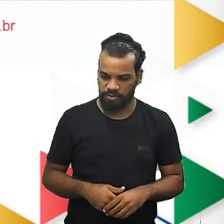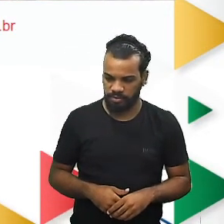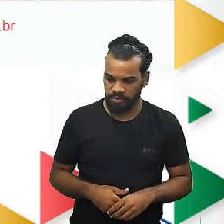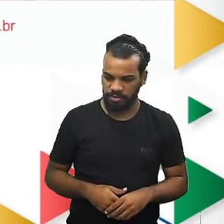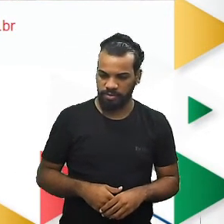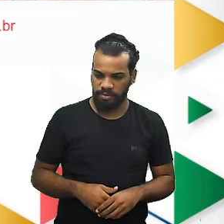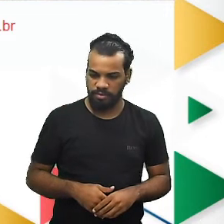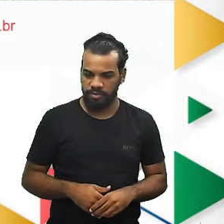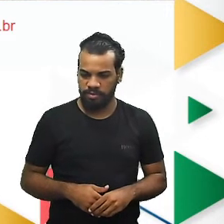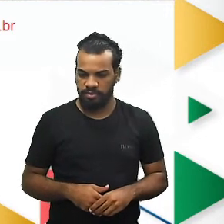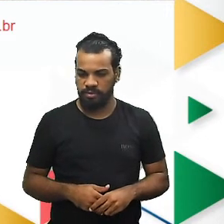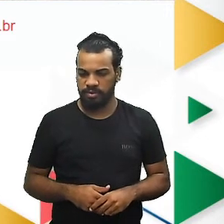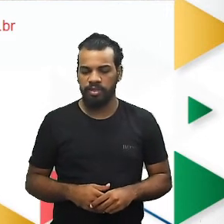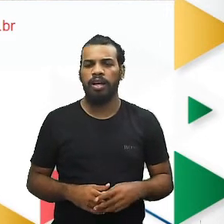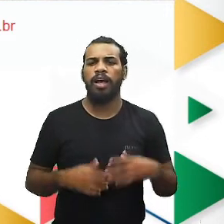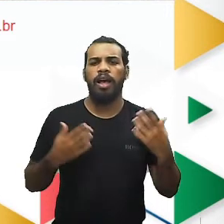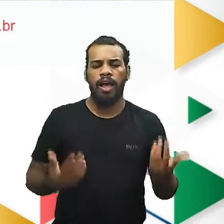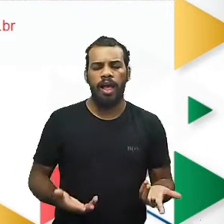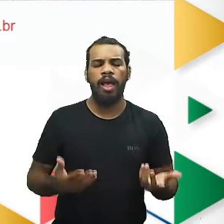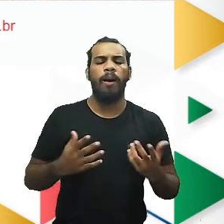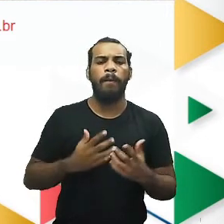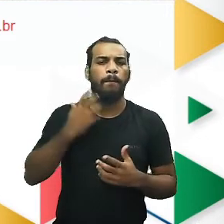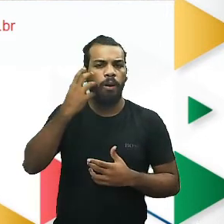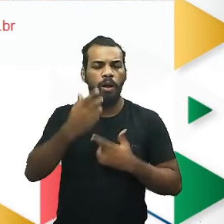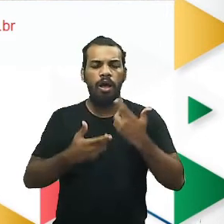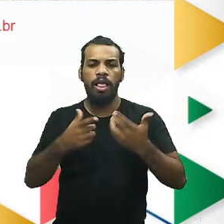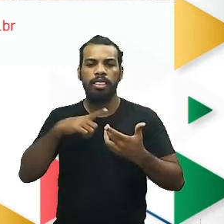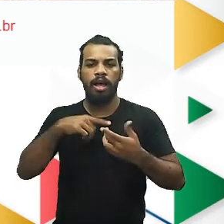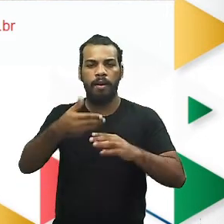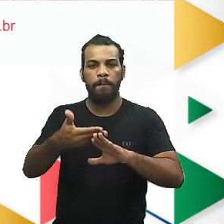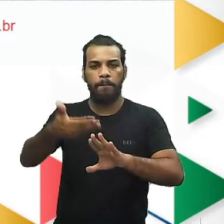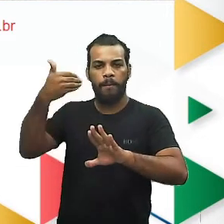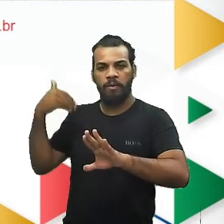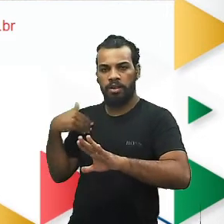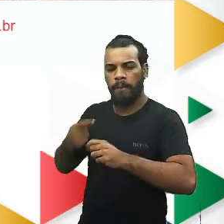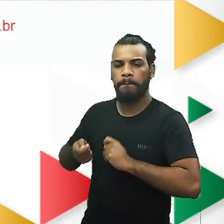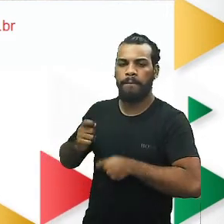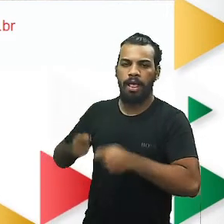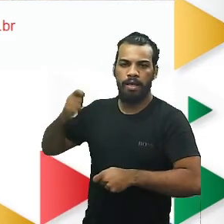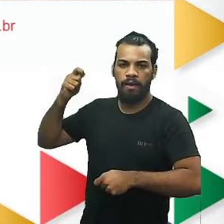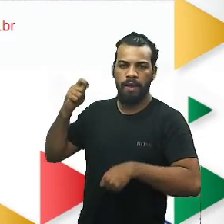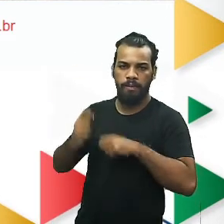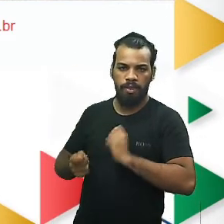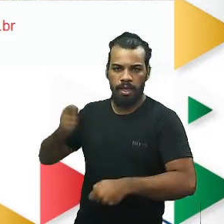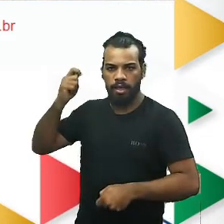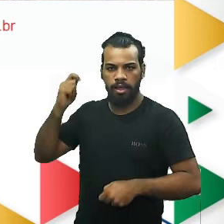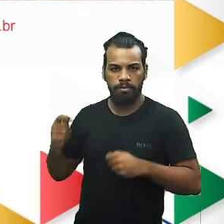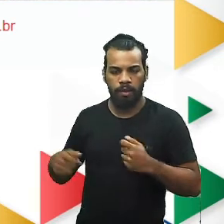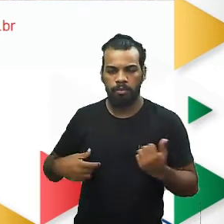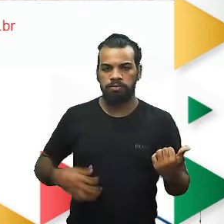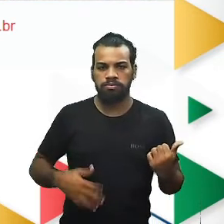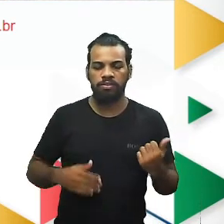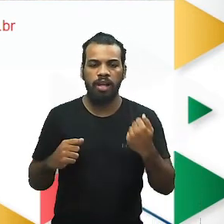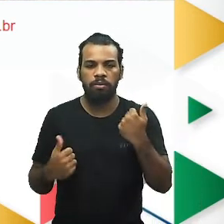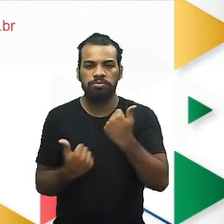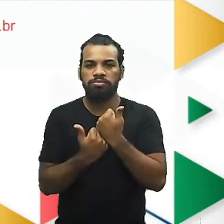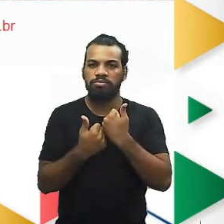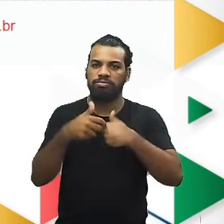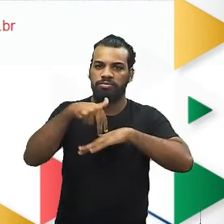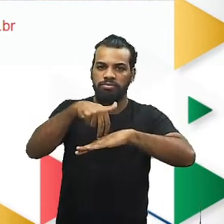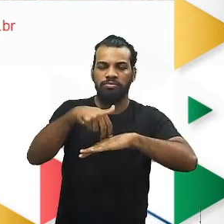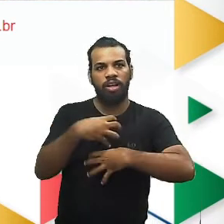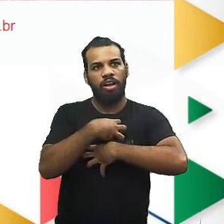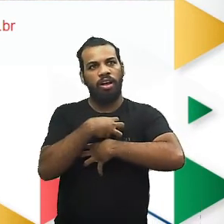no teatro são acompanhados por uma banda de música, orquestra ou efeitos sonoros que servem de suporte para o espetáculo, né? Então,